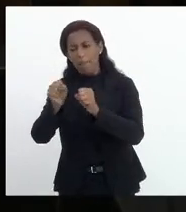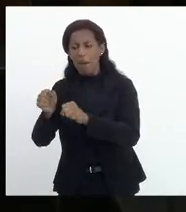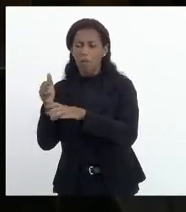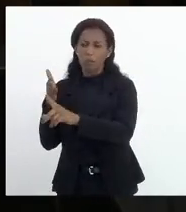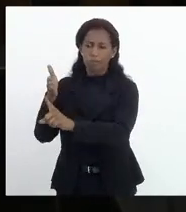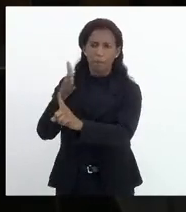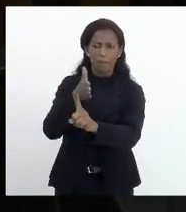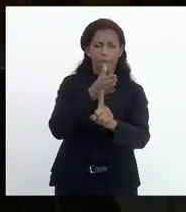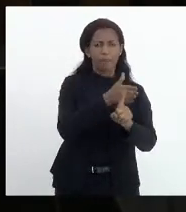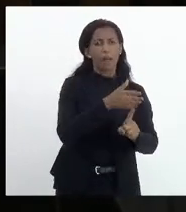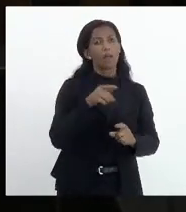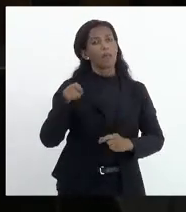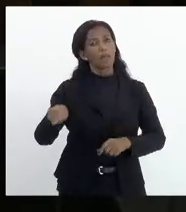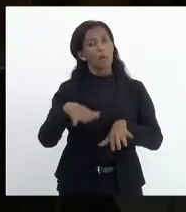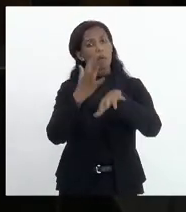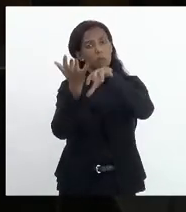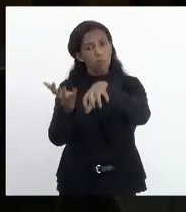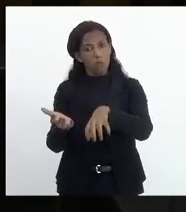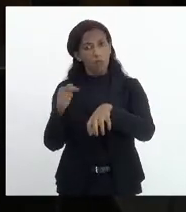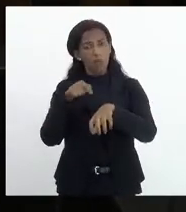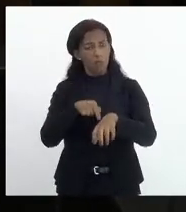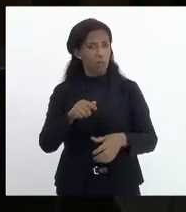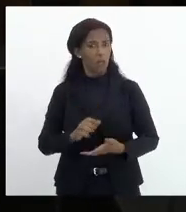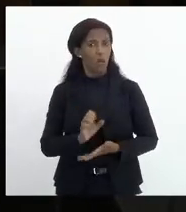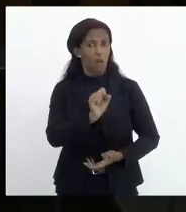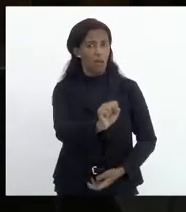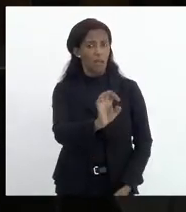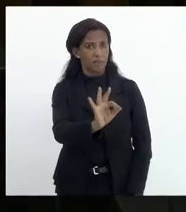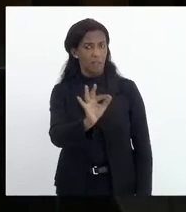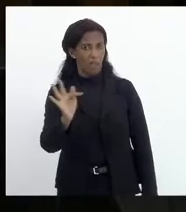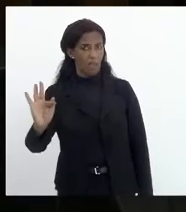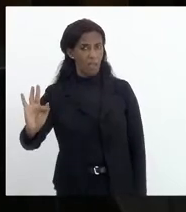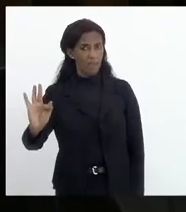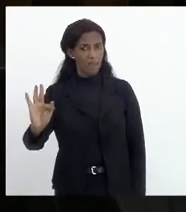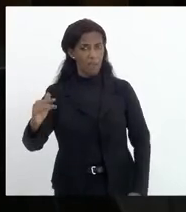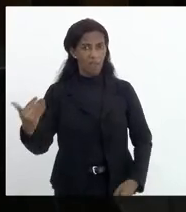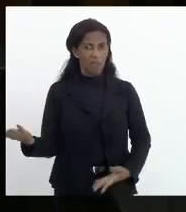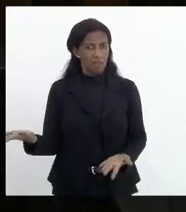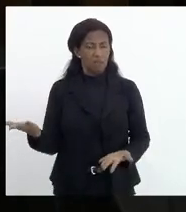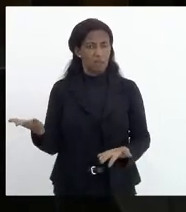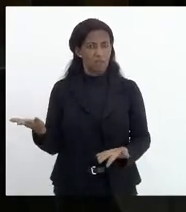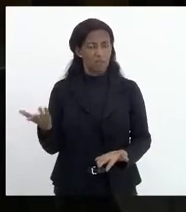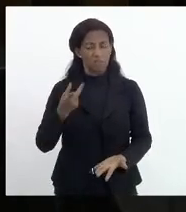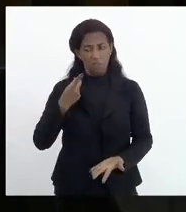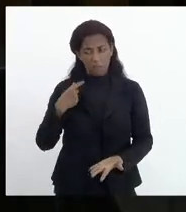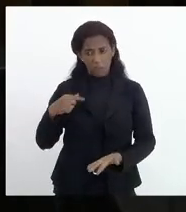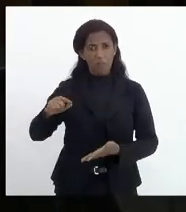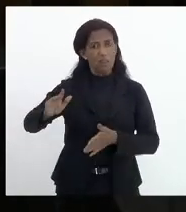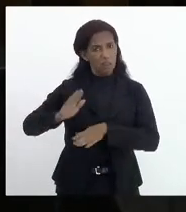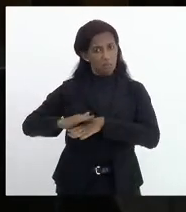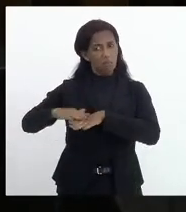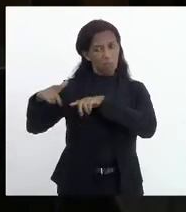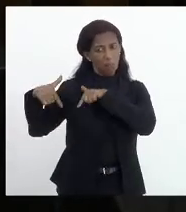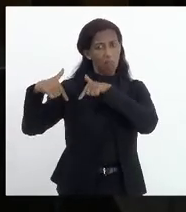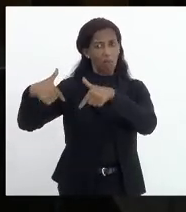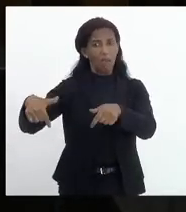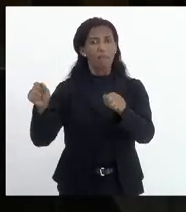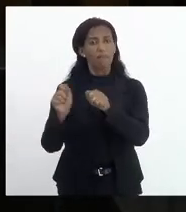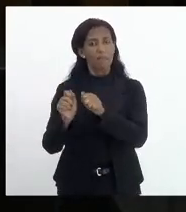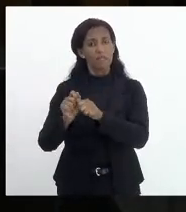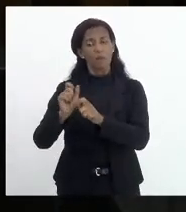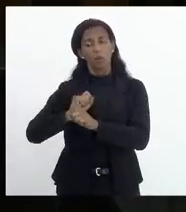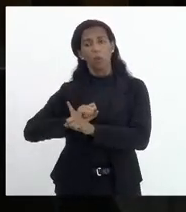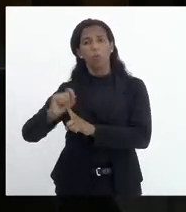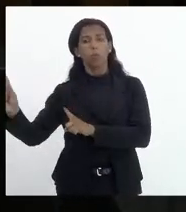cabe ao congresso nacional sair de cima do muro e fazer com que o impeachment